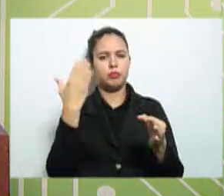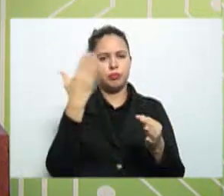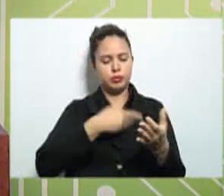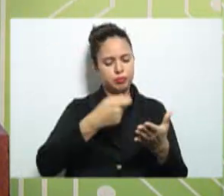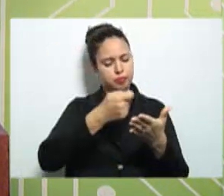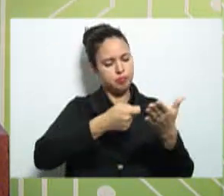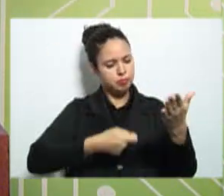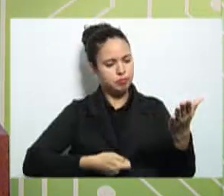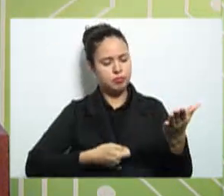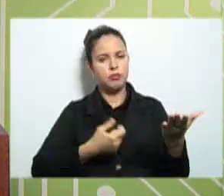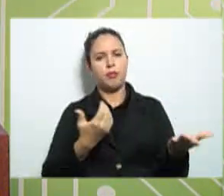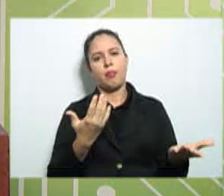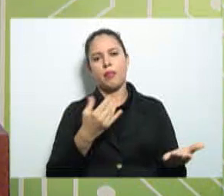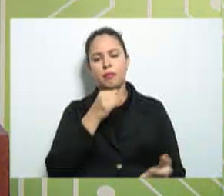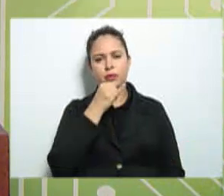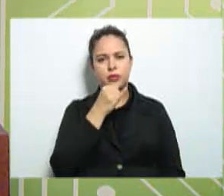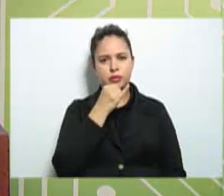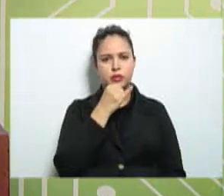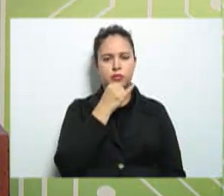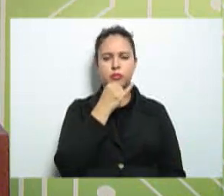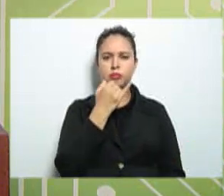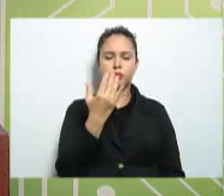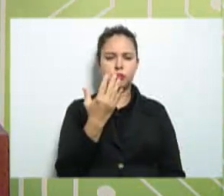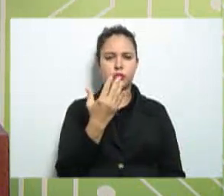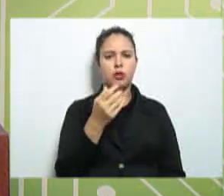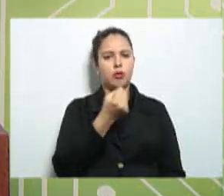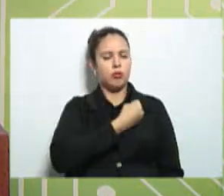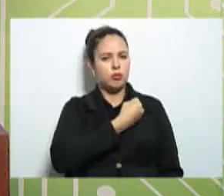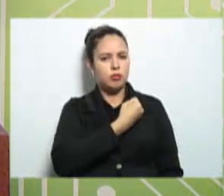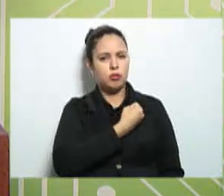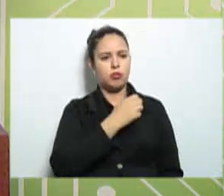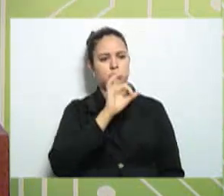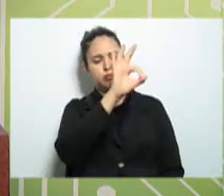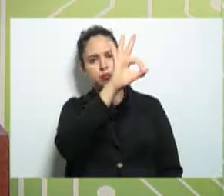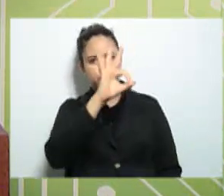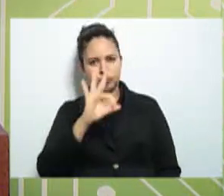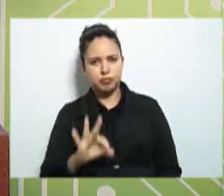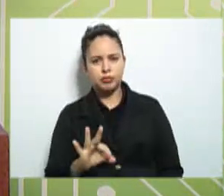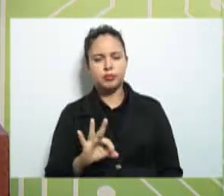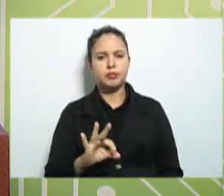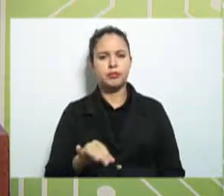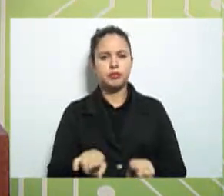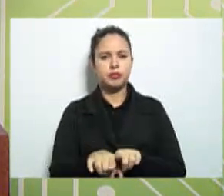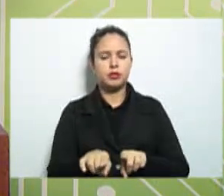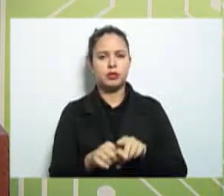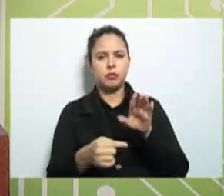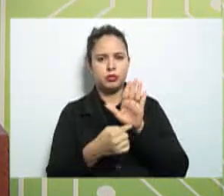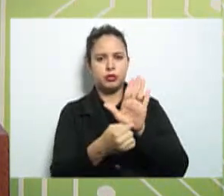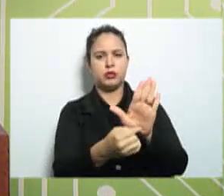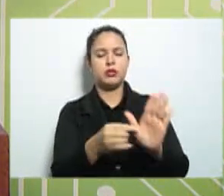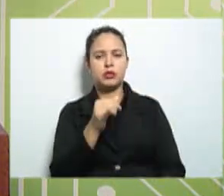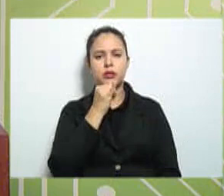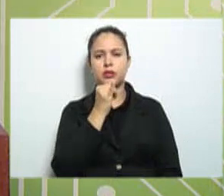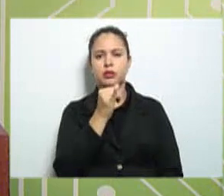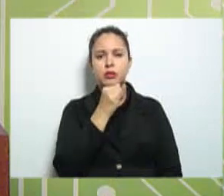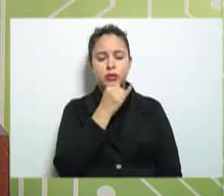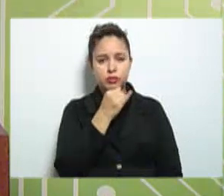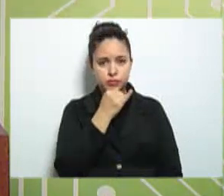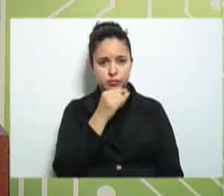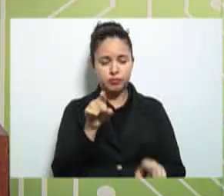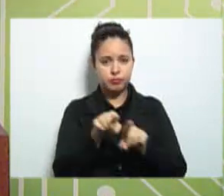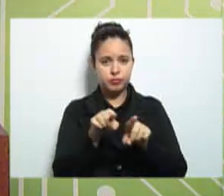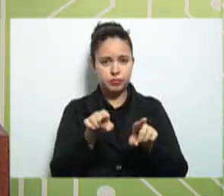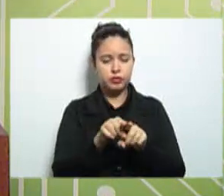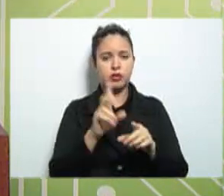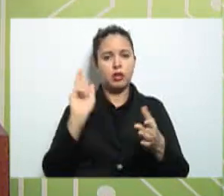Eu posso trabalhar com a questão dos dados concretos, com o número, porcentagem. Eu posso mostrar exemplos, eu posso mostrar a